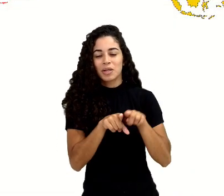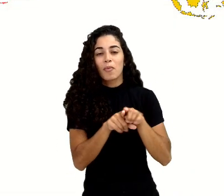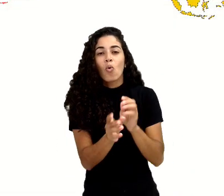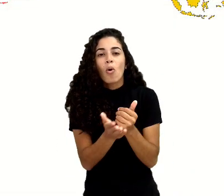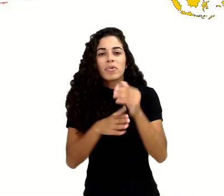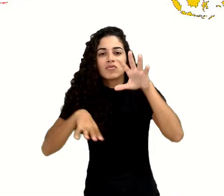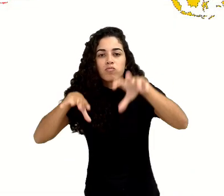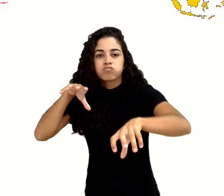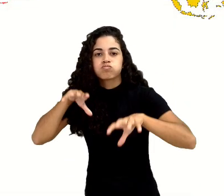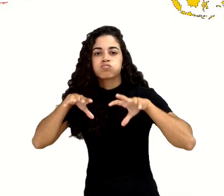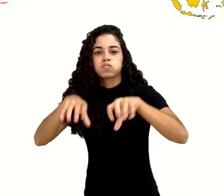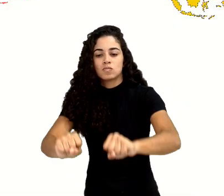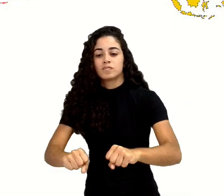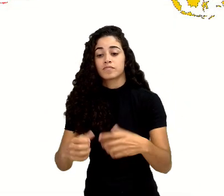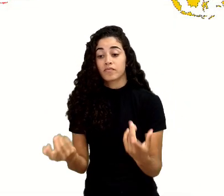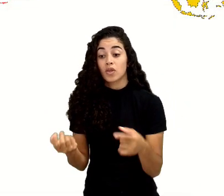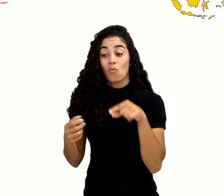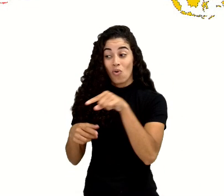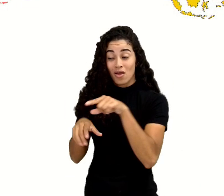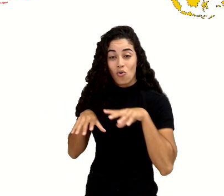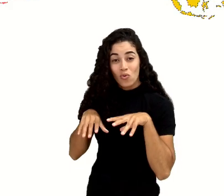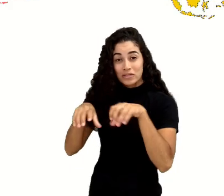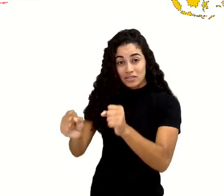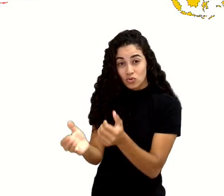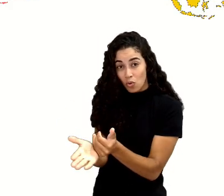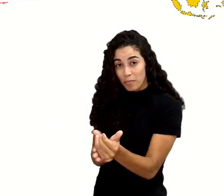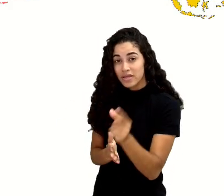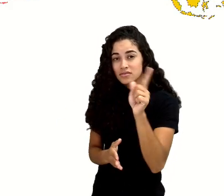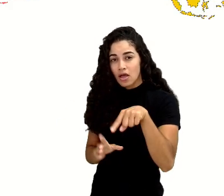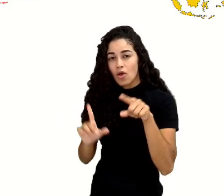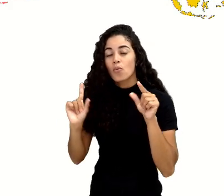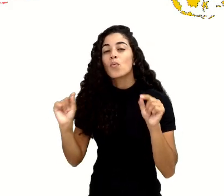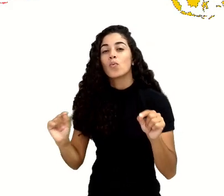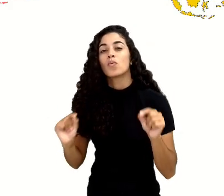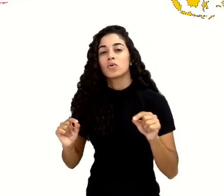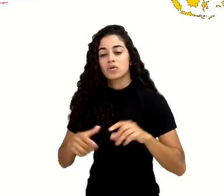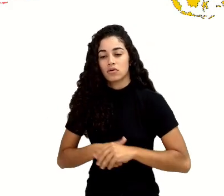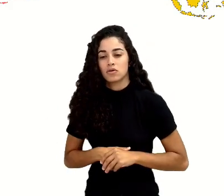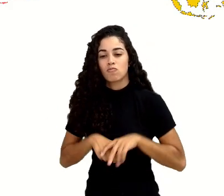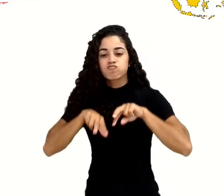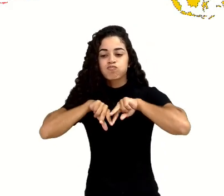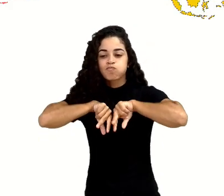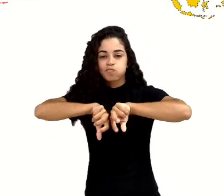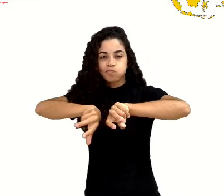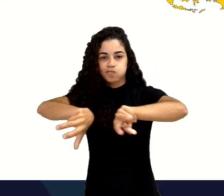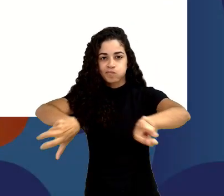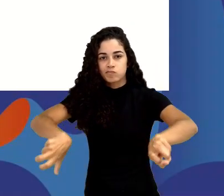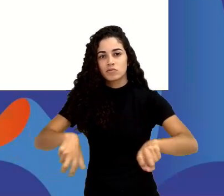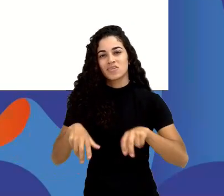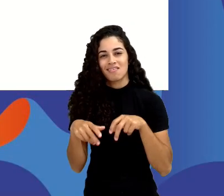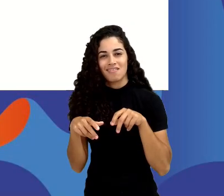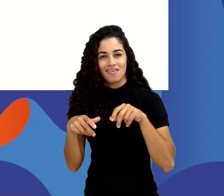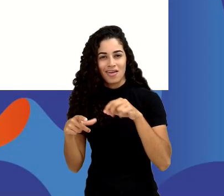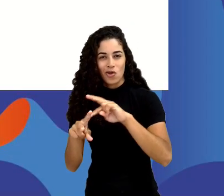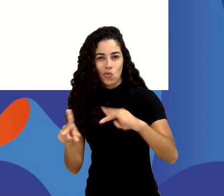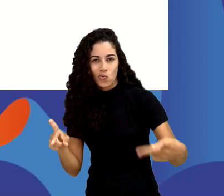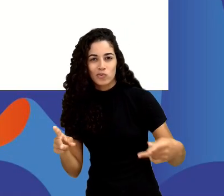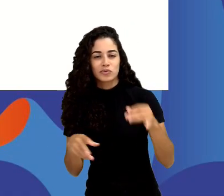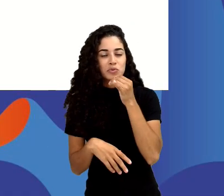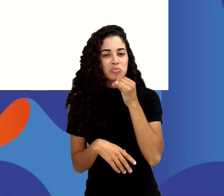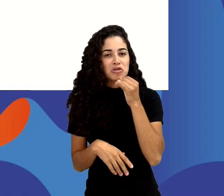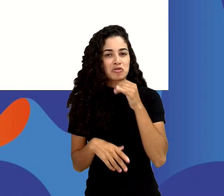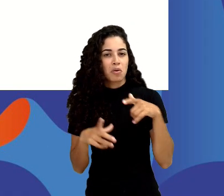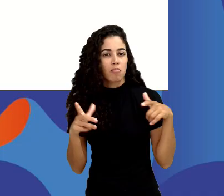colonização, onde essa colonização inicial será uma colonização de exploração, onde nações